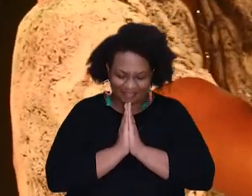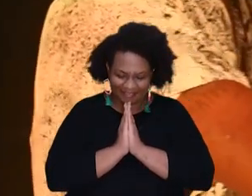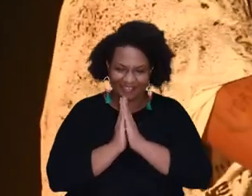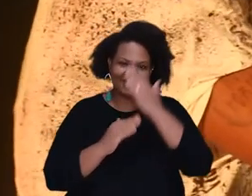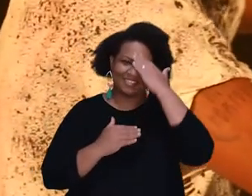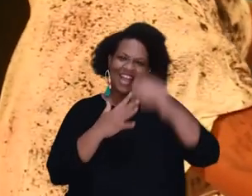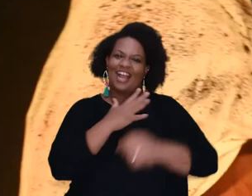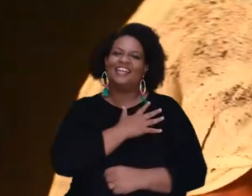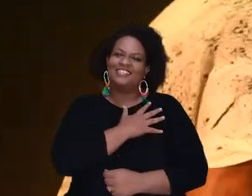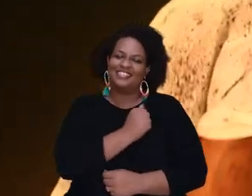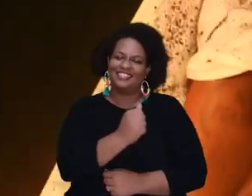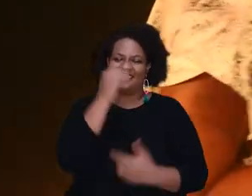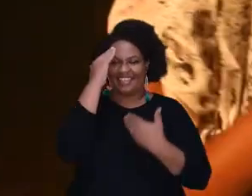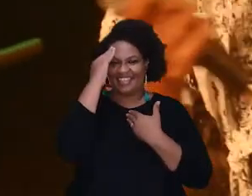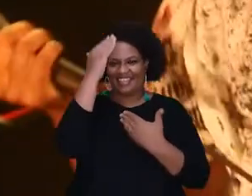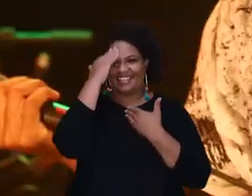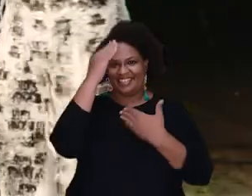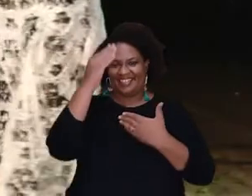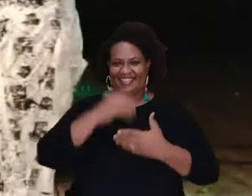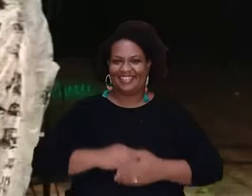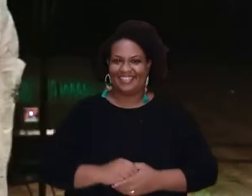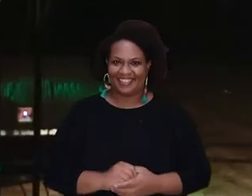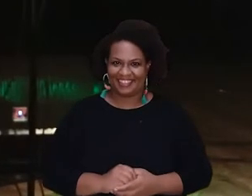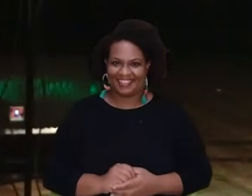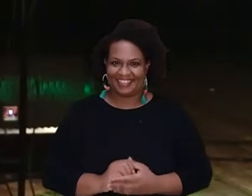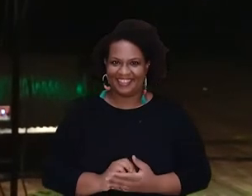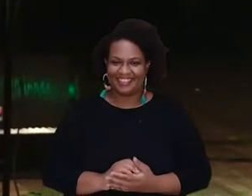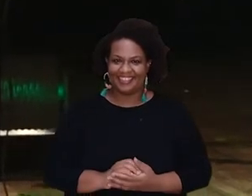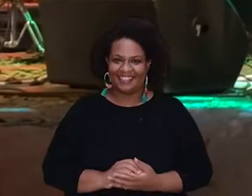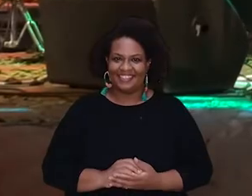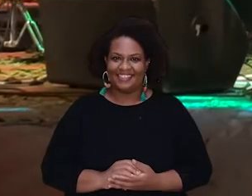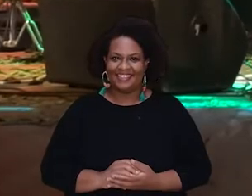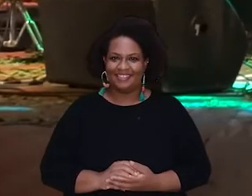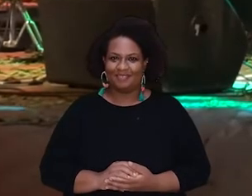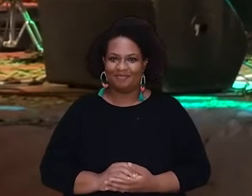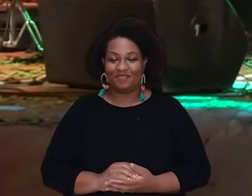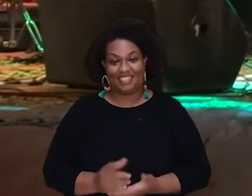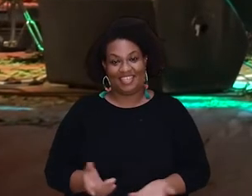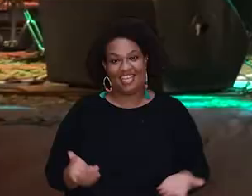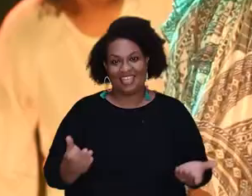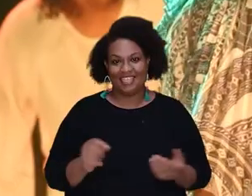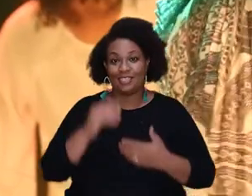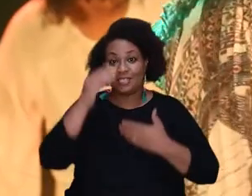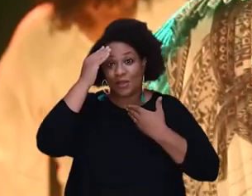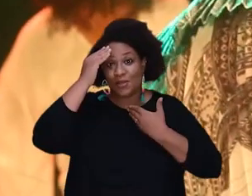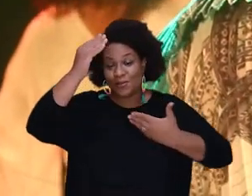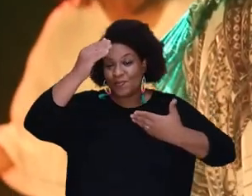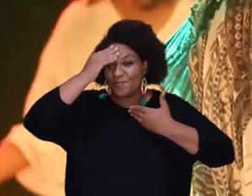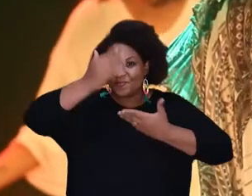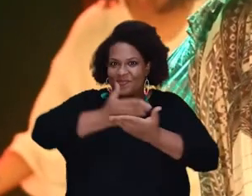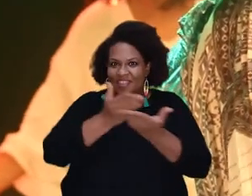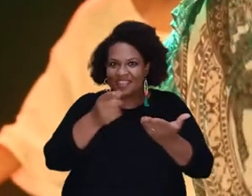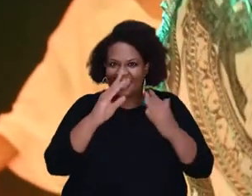lugares. Muito obrigada. Axé, minha flor. Obrigada, eu que agradeço. Linda. E é